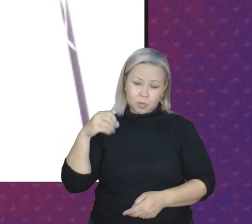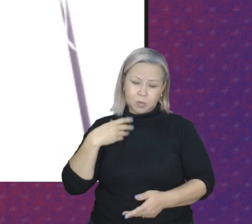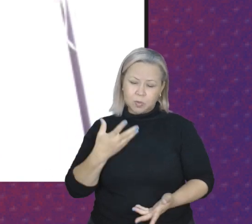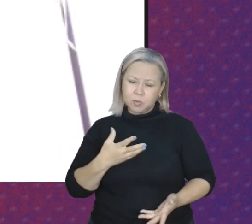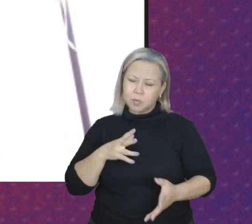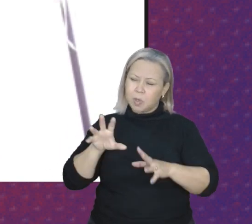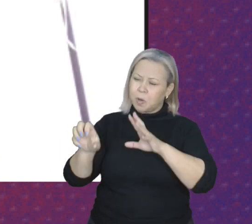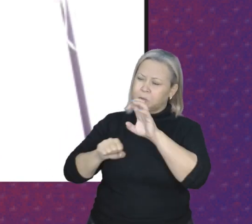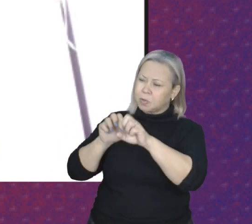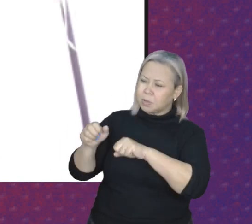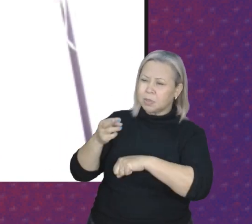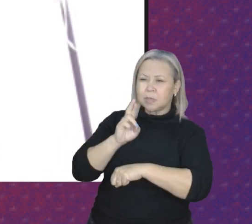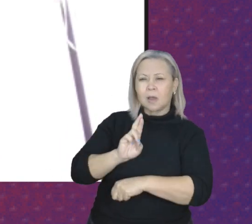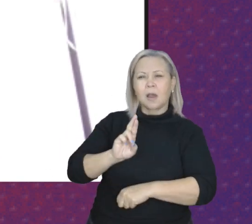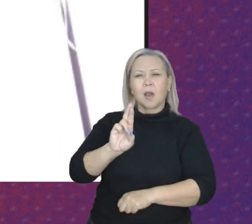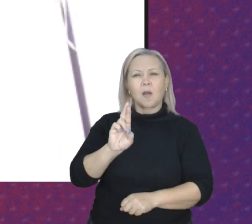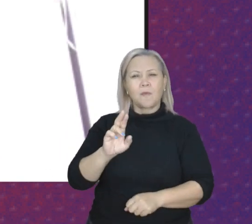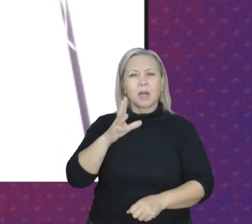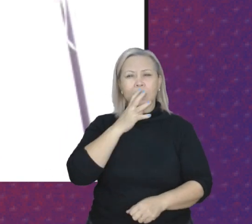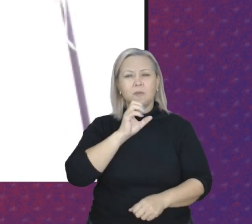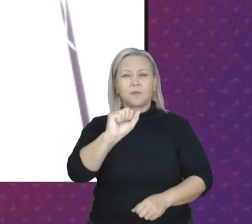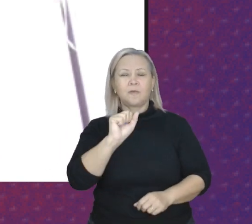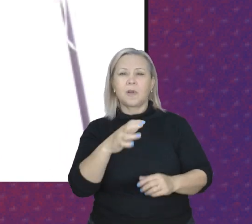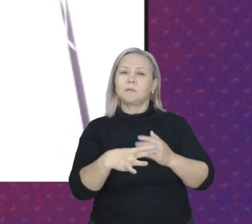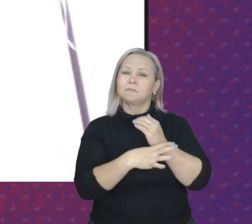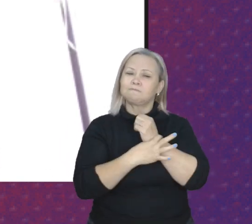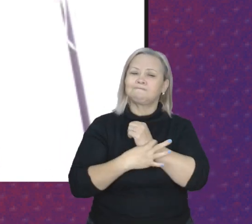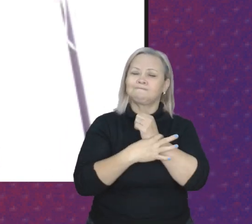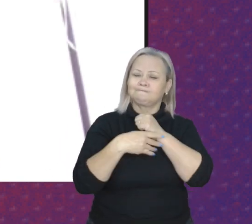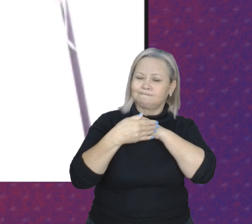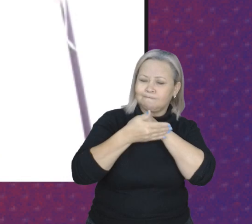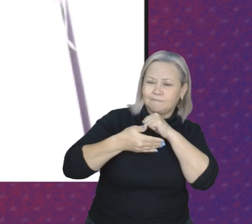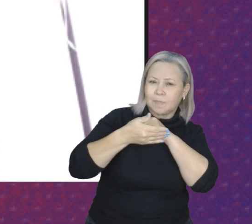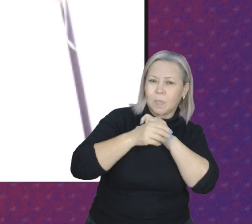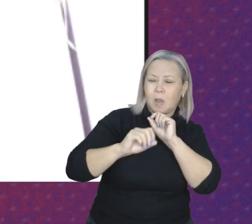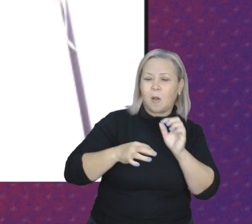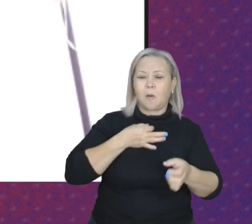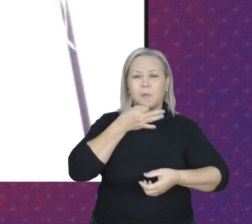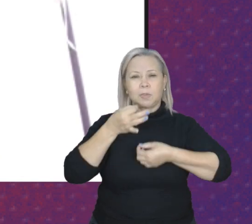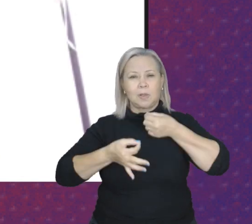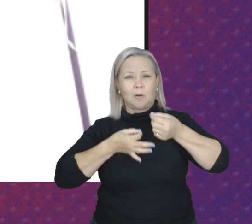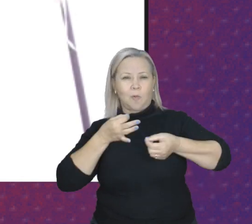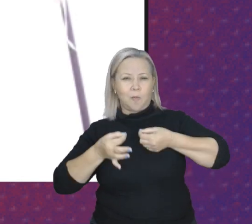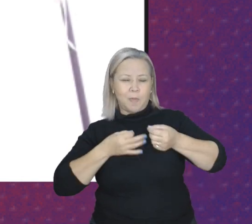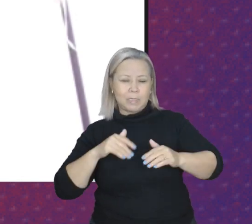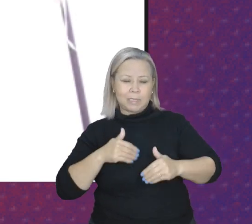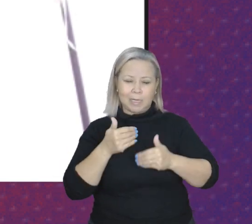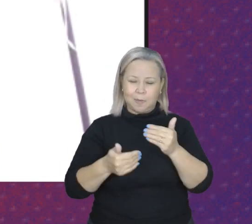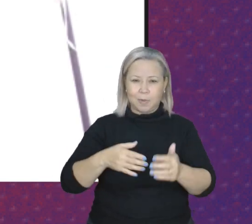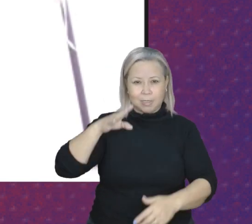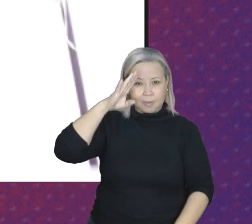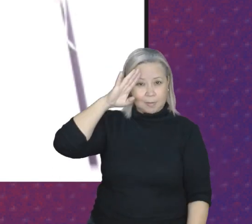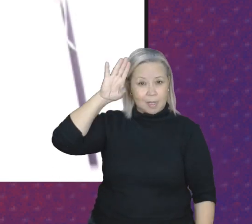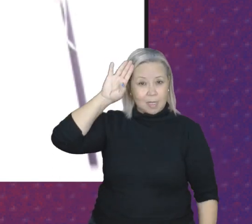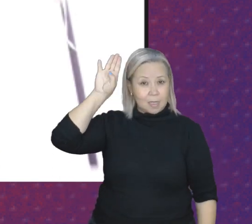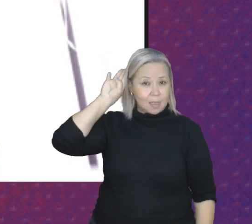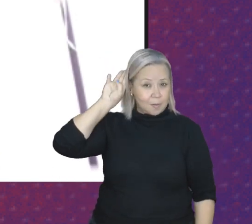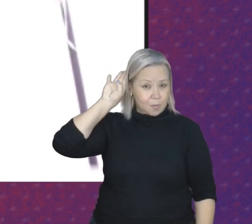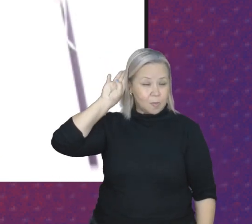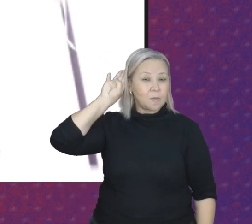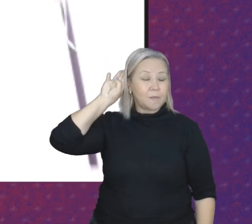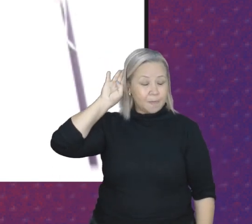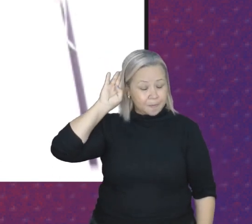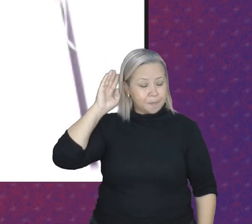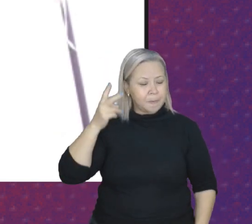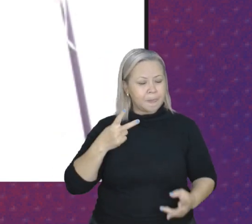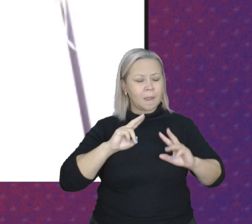de Freire para sustentar os meus argumentos naquele processo acadêmico. E eu me